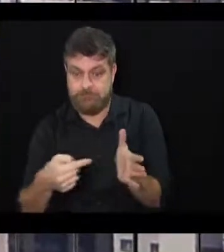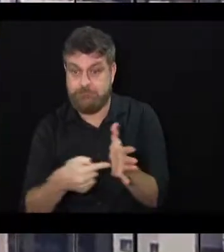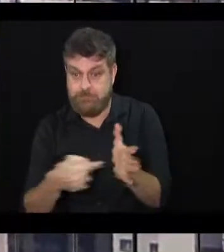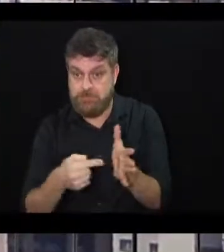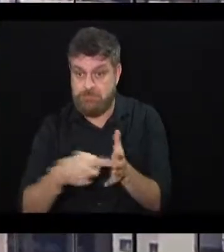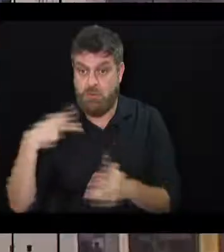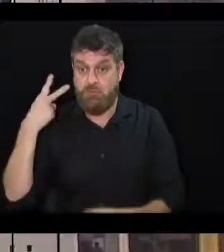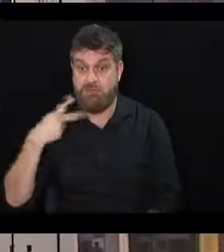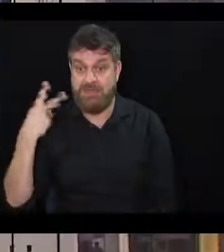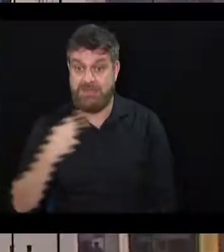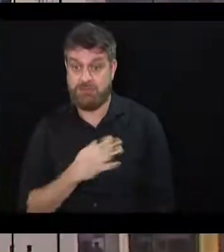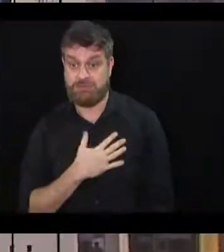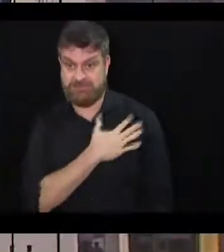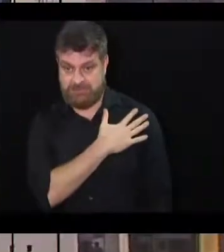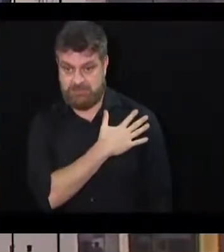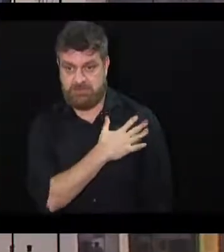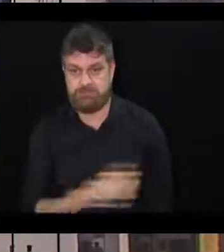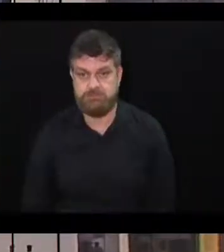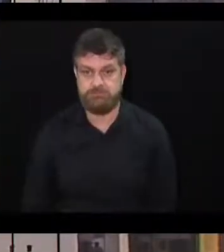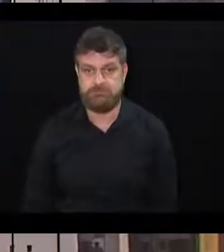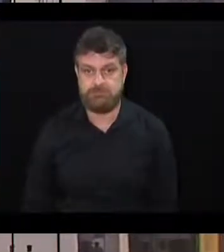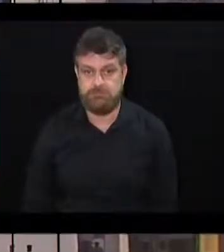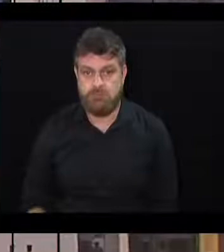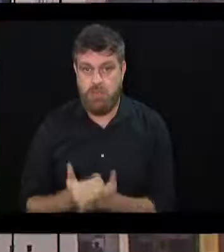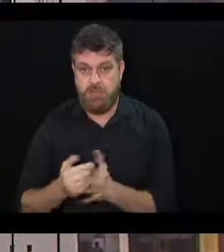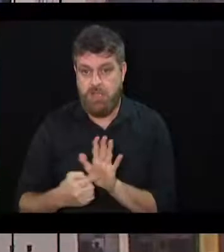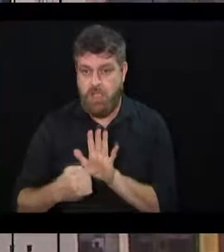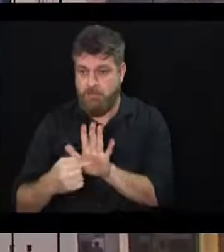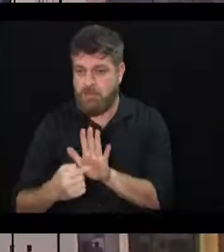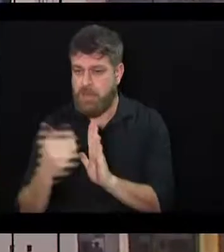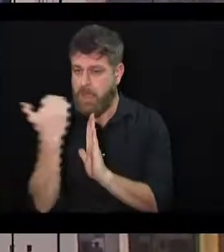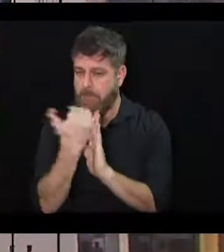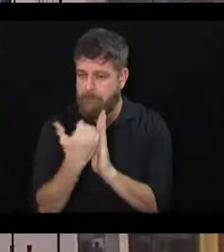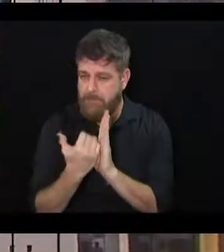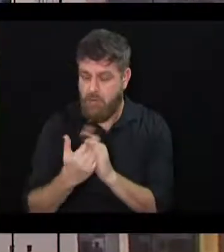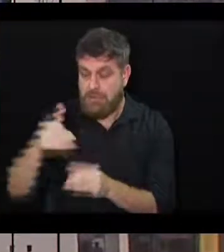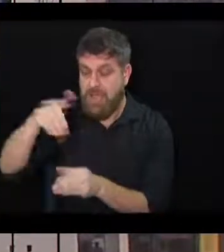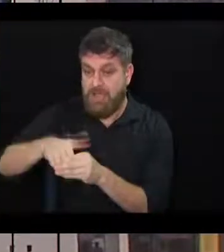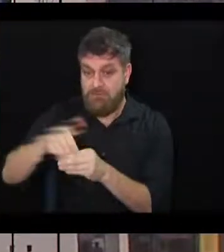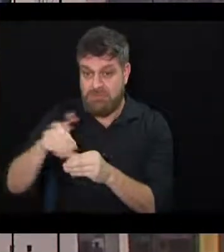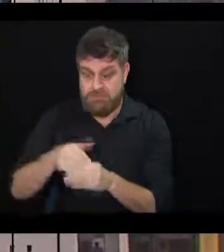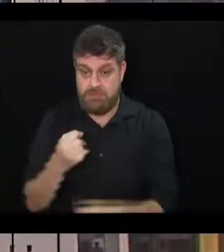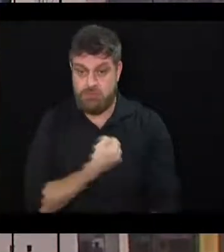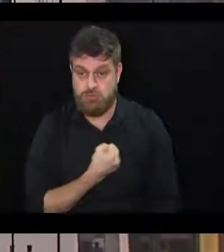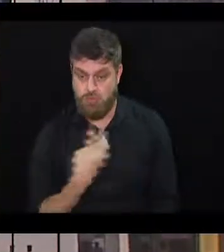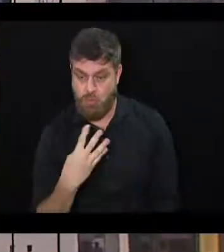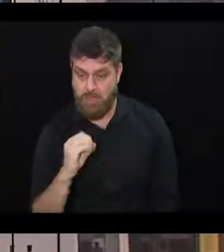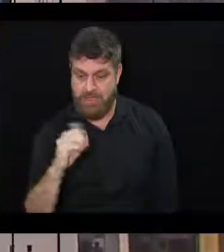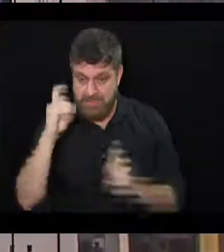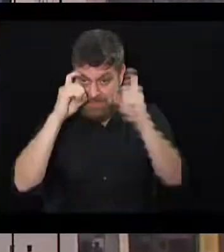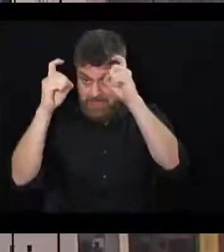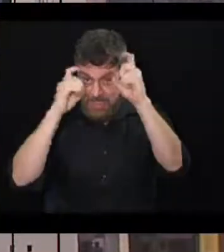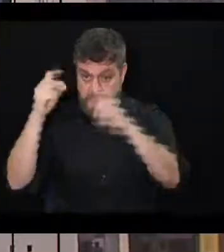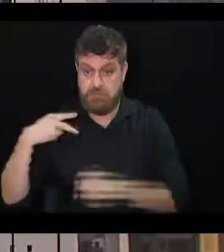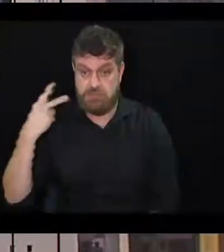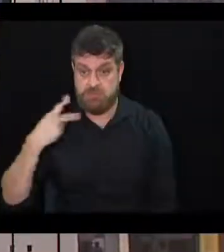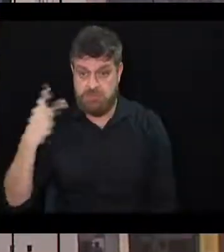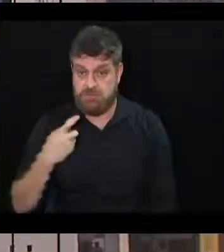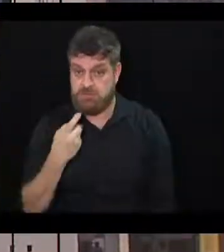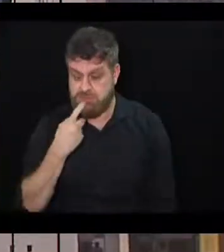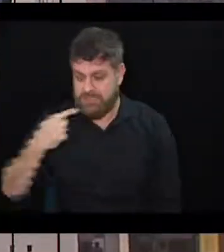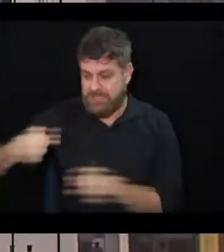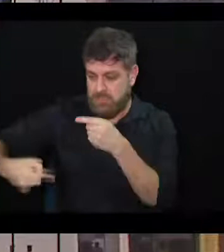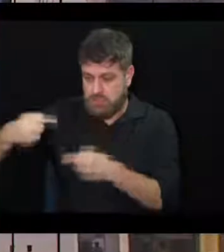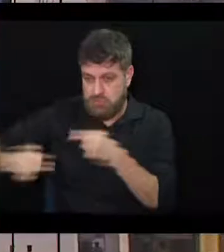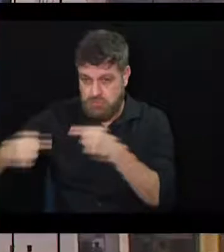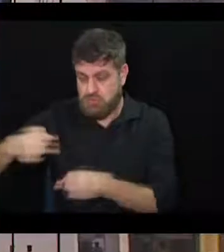Tenente Santini. Primeiro vamos com o resultado da pauta da 40ª reunião ordinária. Os vereadores